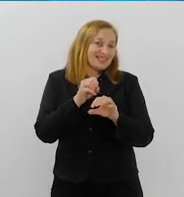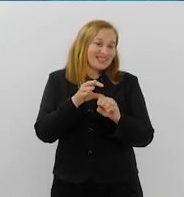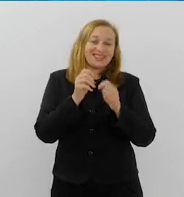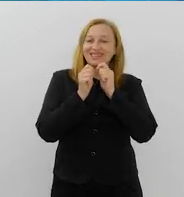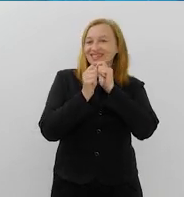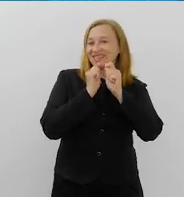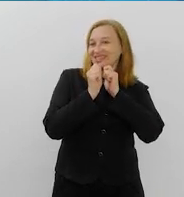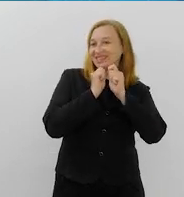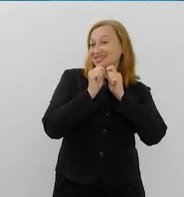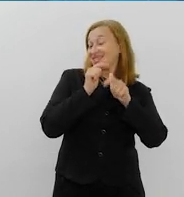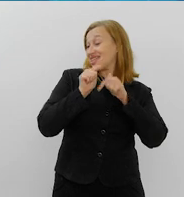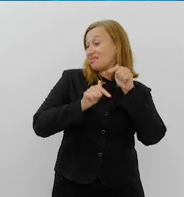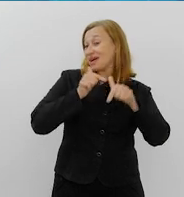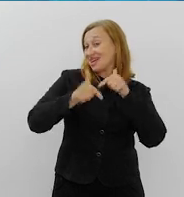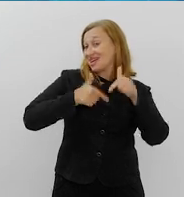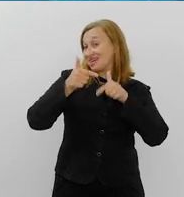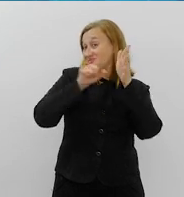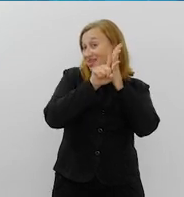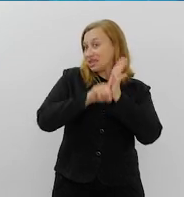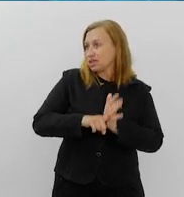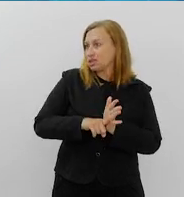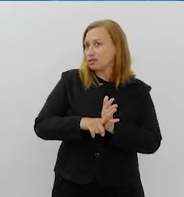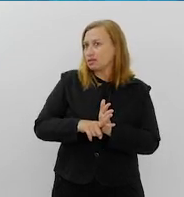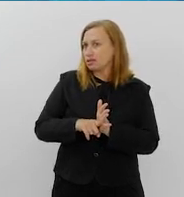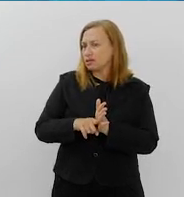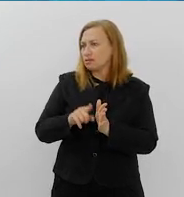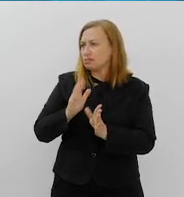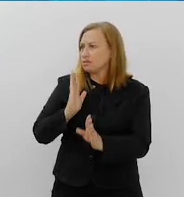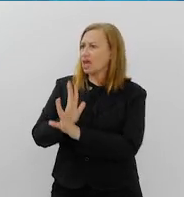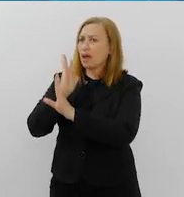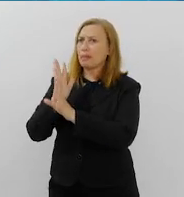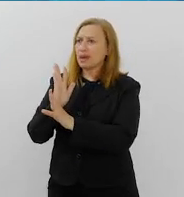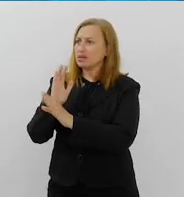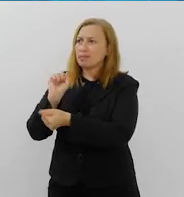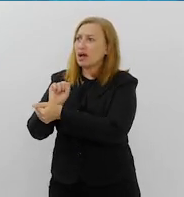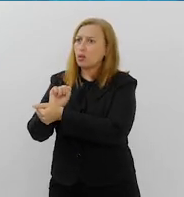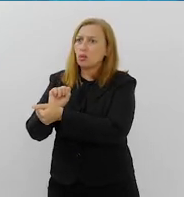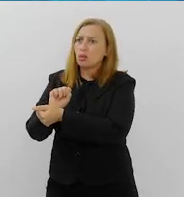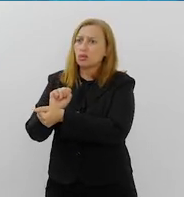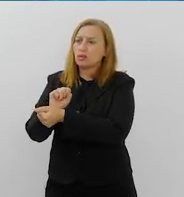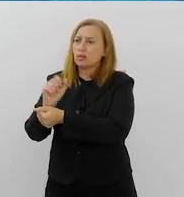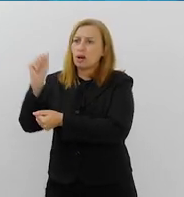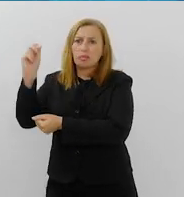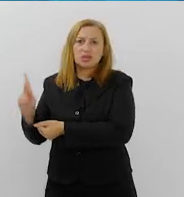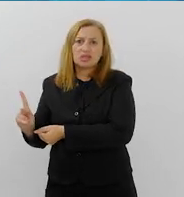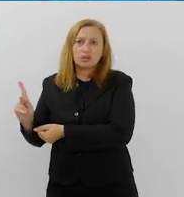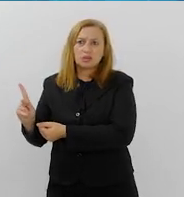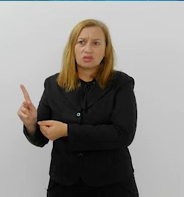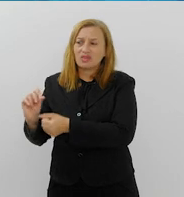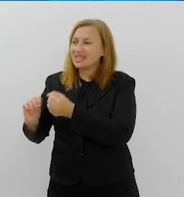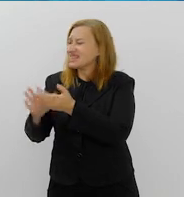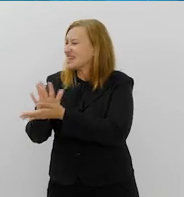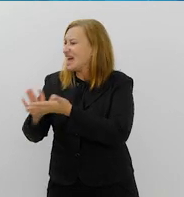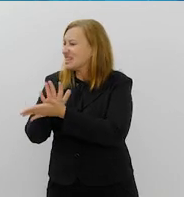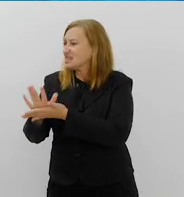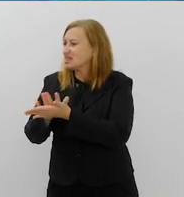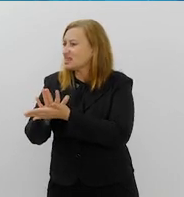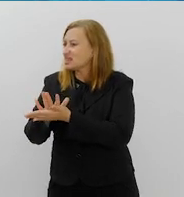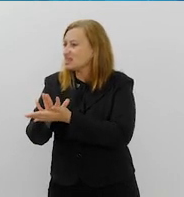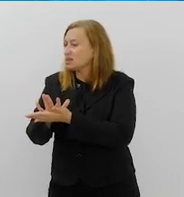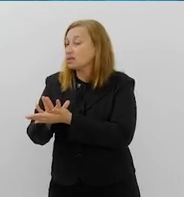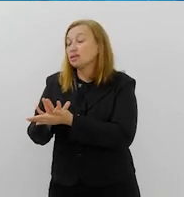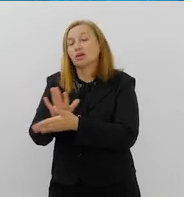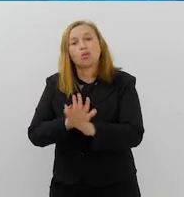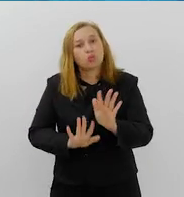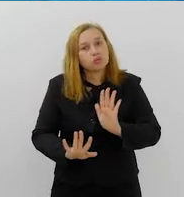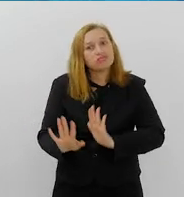sendo jornalistas, né, pesquisando, e de repente eles são, olha, deu, agora aposentou. Então, a